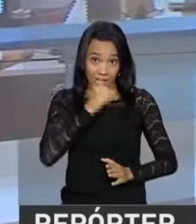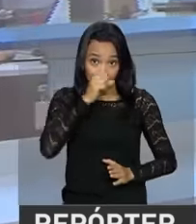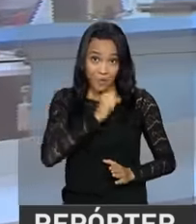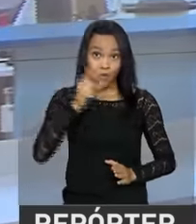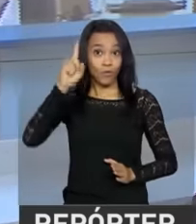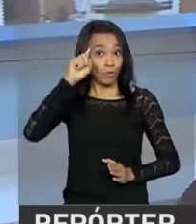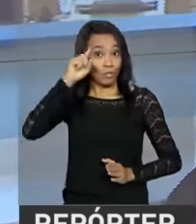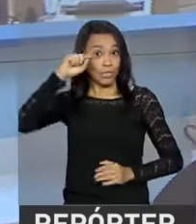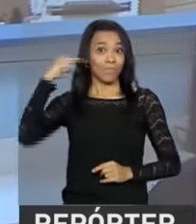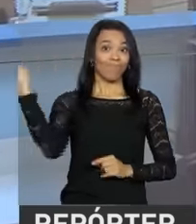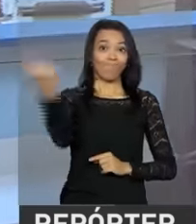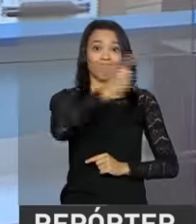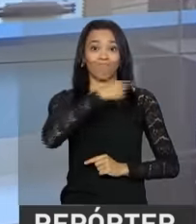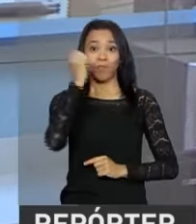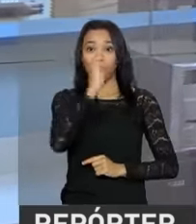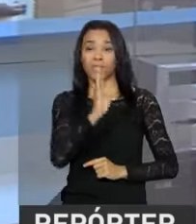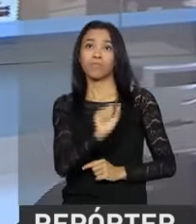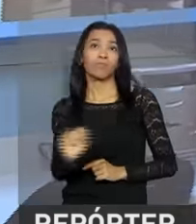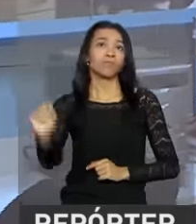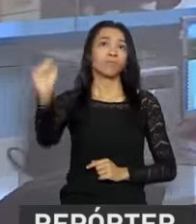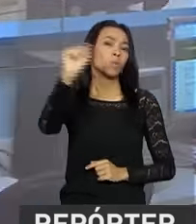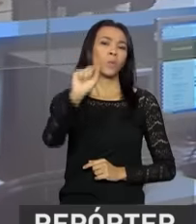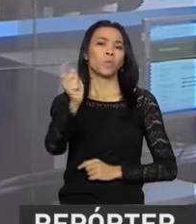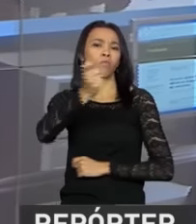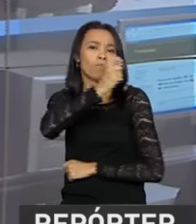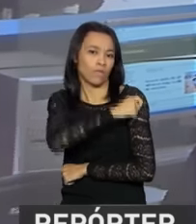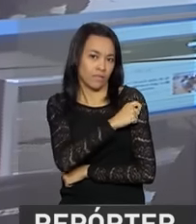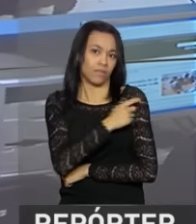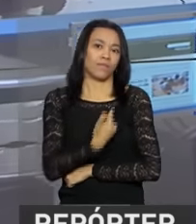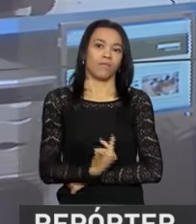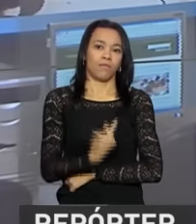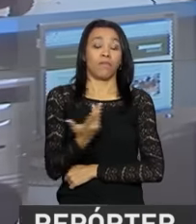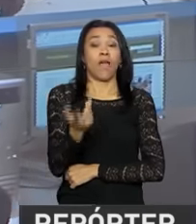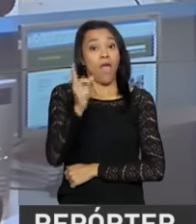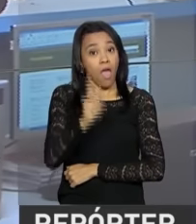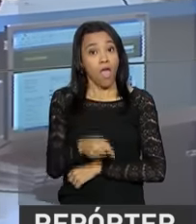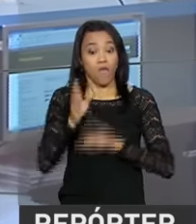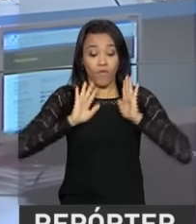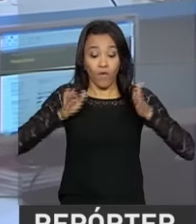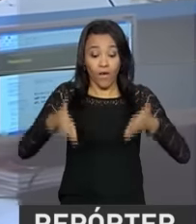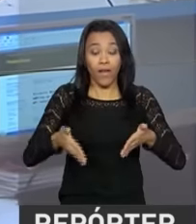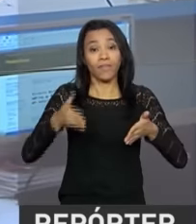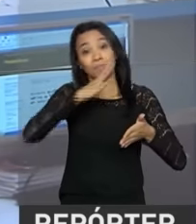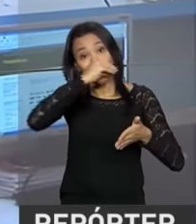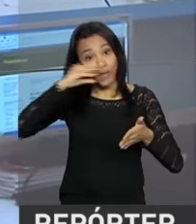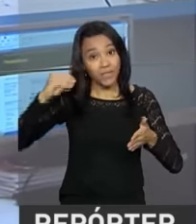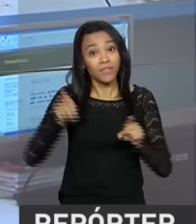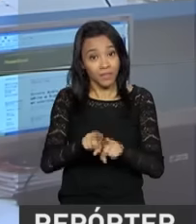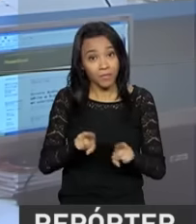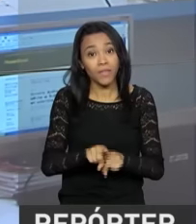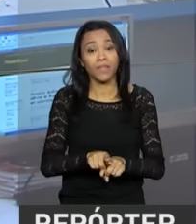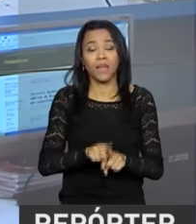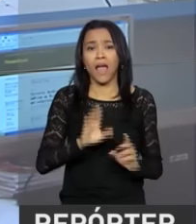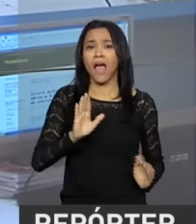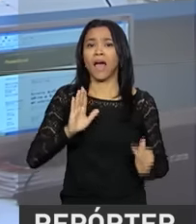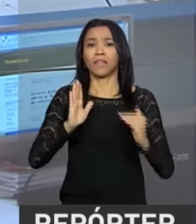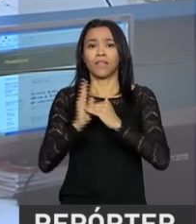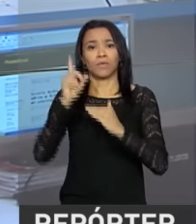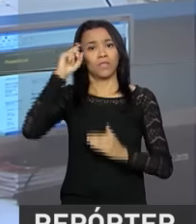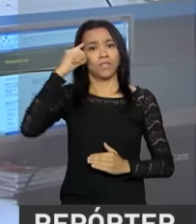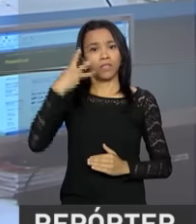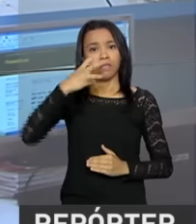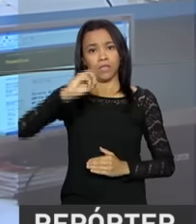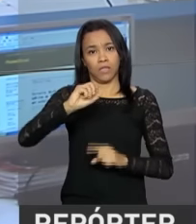D de vacinação em todo o país. Pela primeira vez, a campanha é voltada também para os adolescentes. Até o dia 30 de